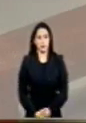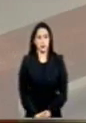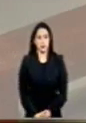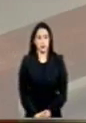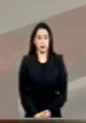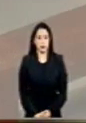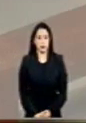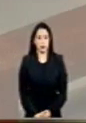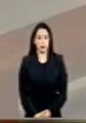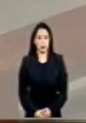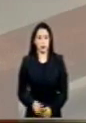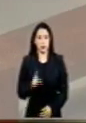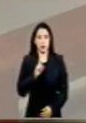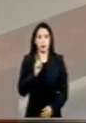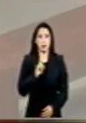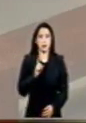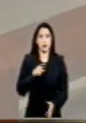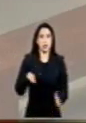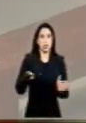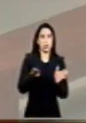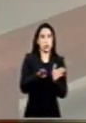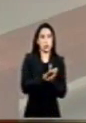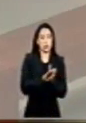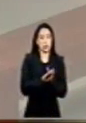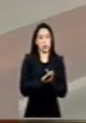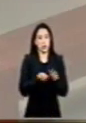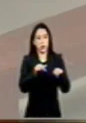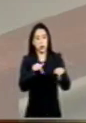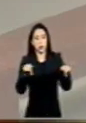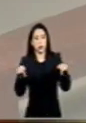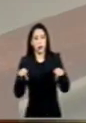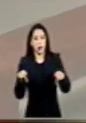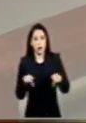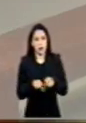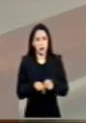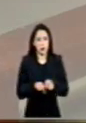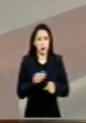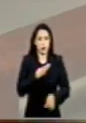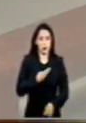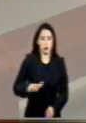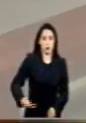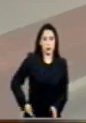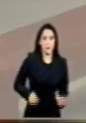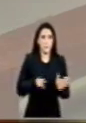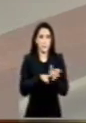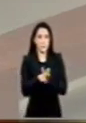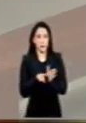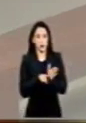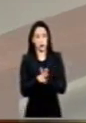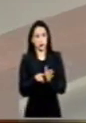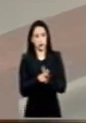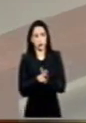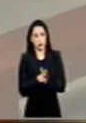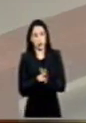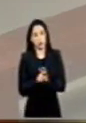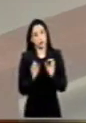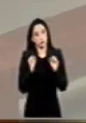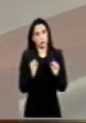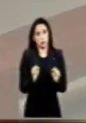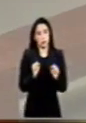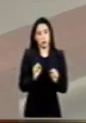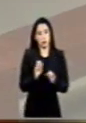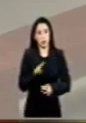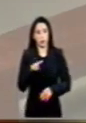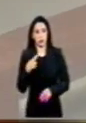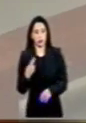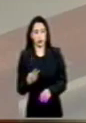ele não vai chegar no gabinete do ministro e perguntar se esse ministro está sendo alvo ou não de uma investigação, porque se estiver sendo alvo